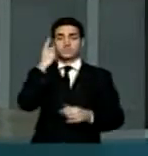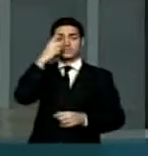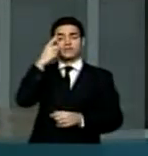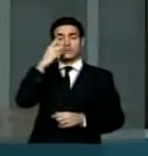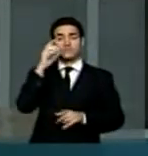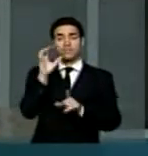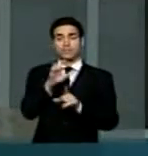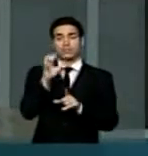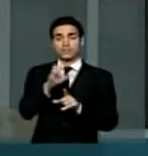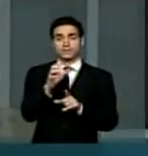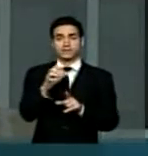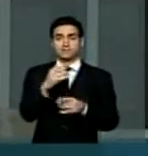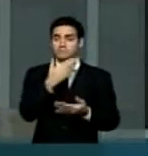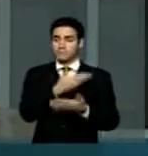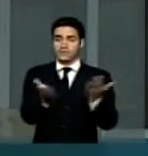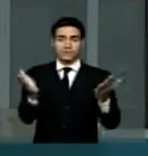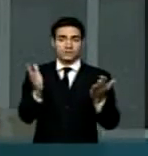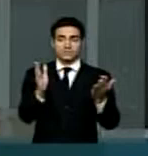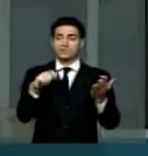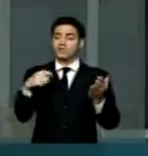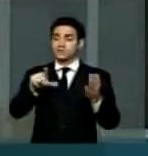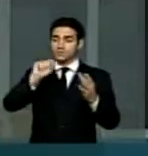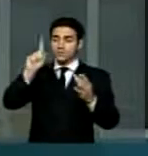que elegeu os partidos.